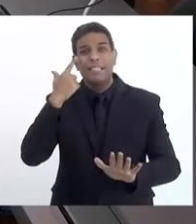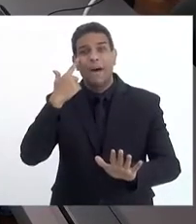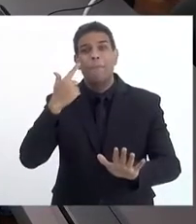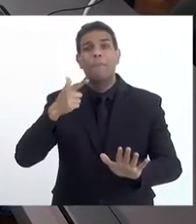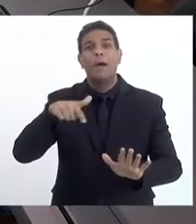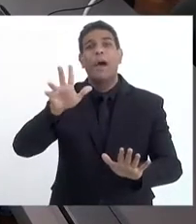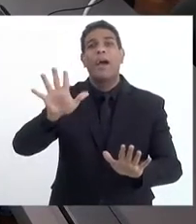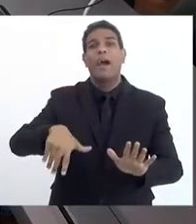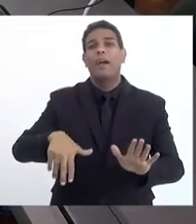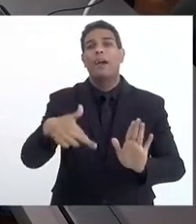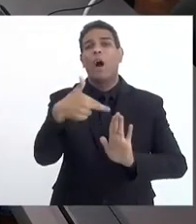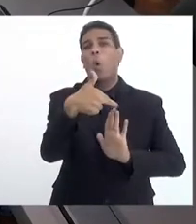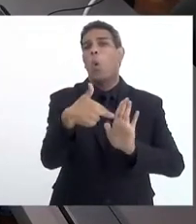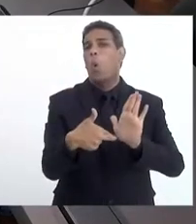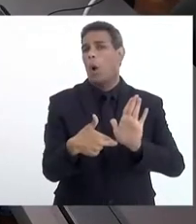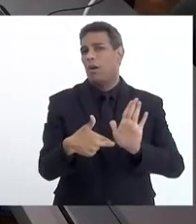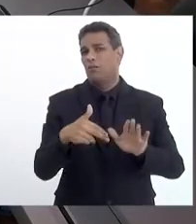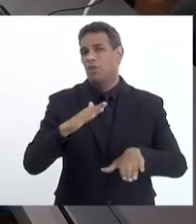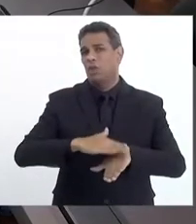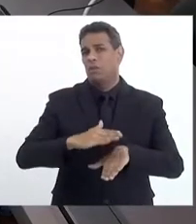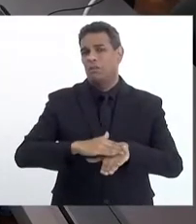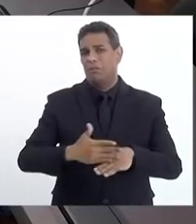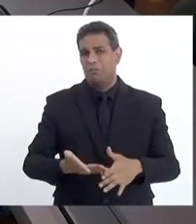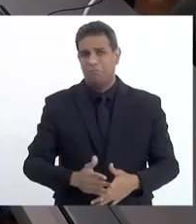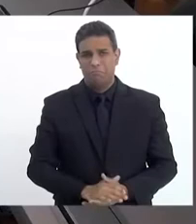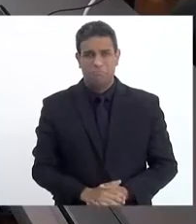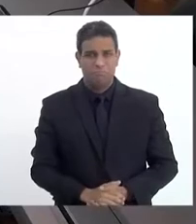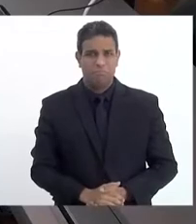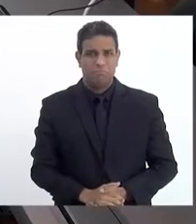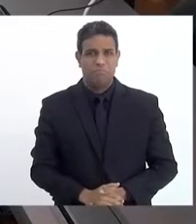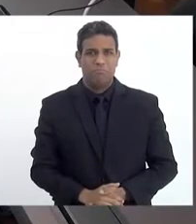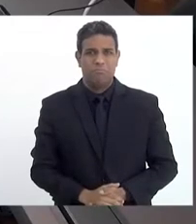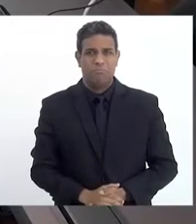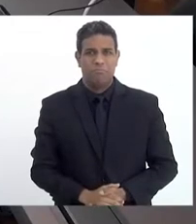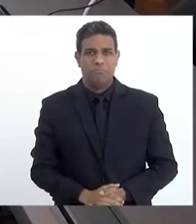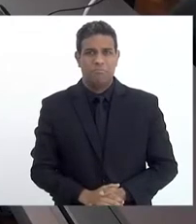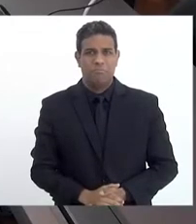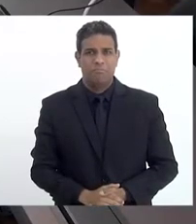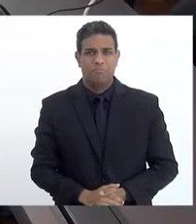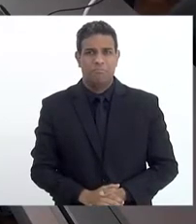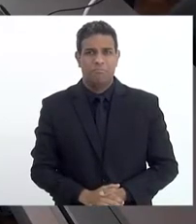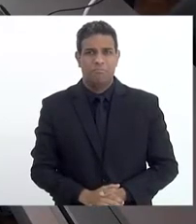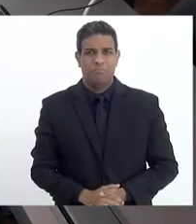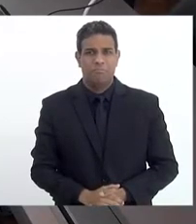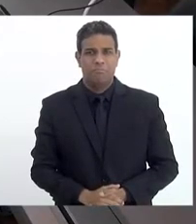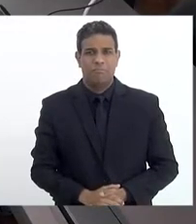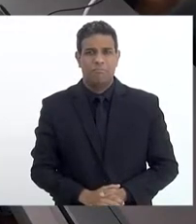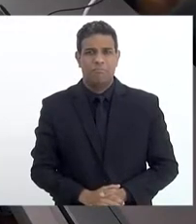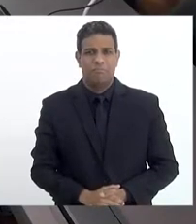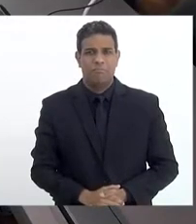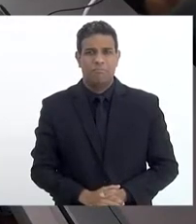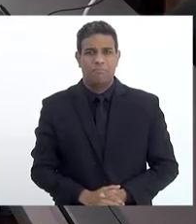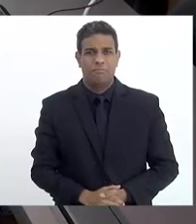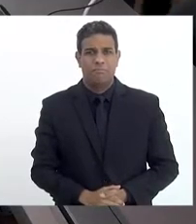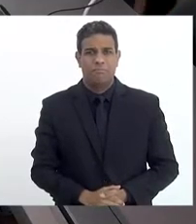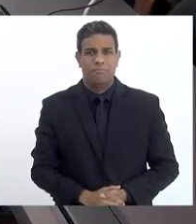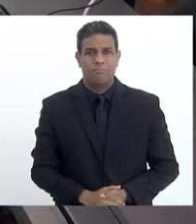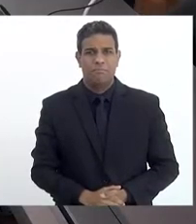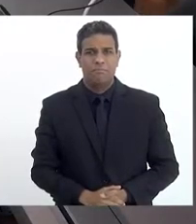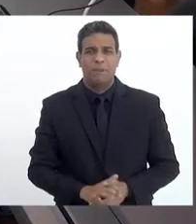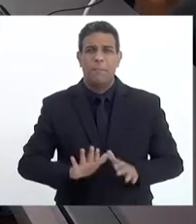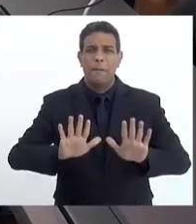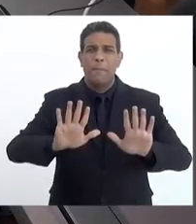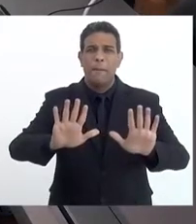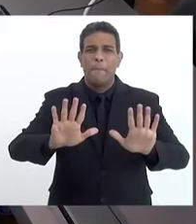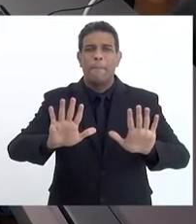Esse próximo aqui é aquele polêmico, a tentativa de colocar a polícia dentro da UERJ, lembra? Agora eu queria um esclarecimento.